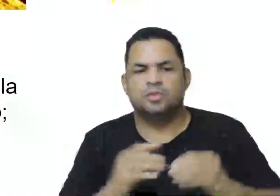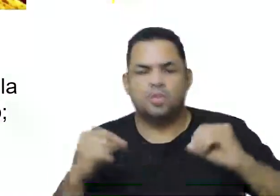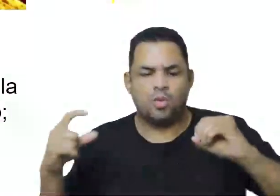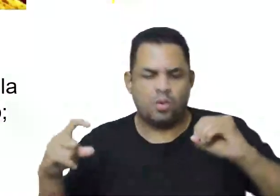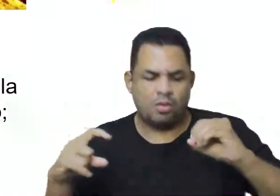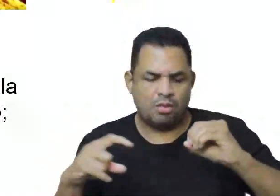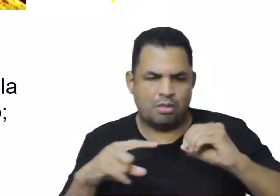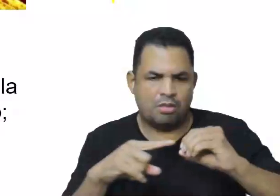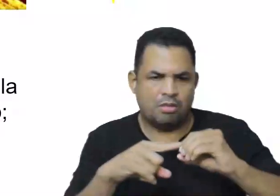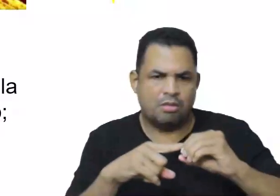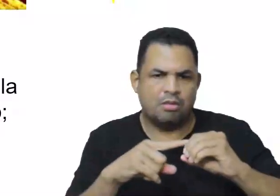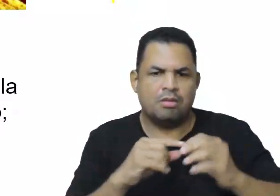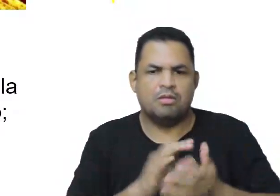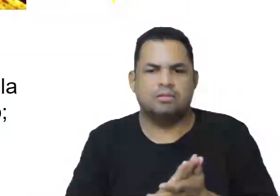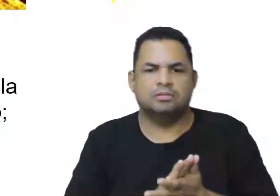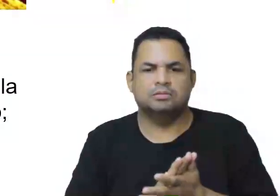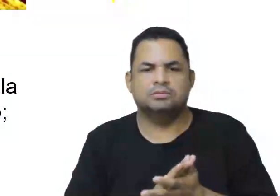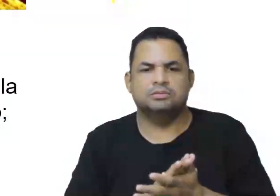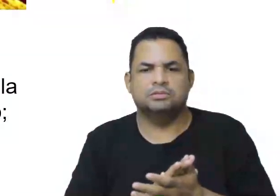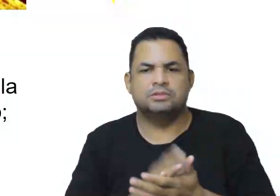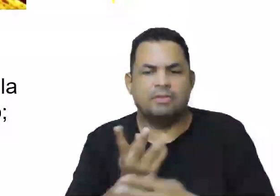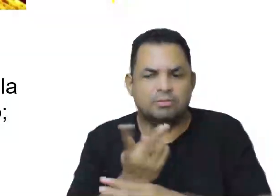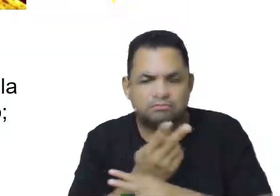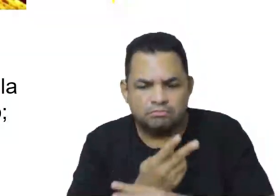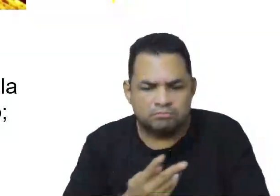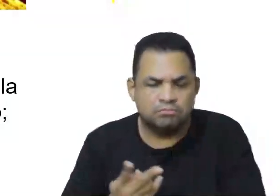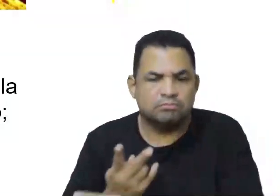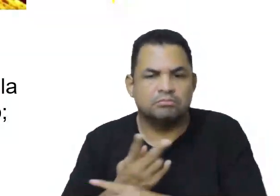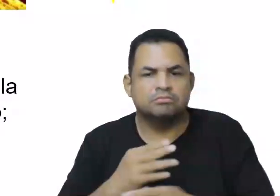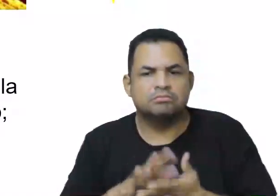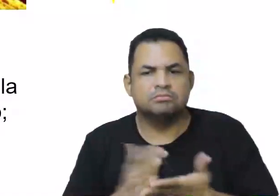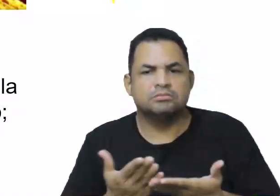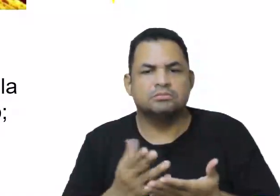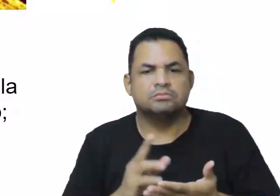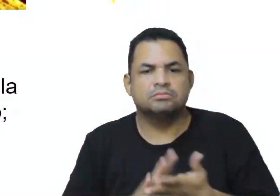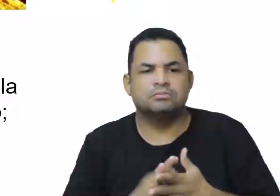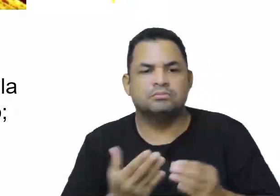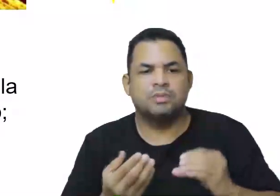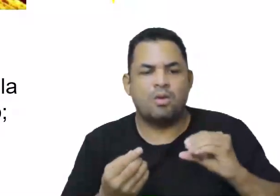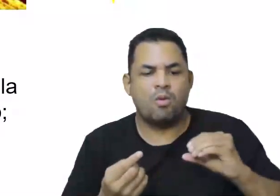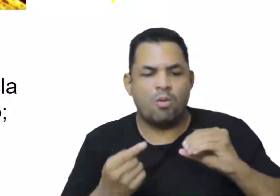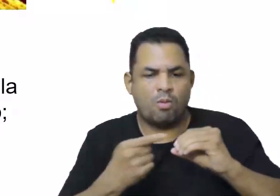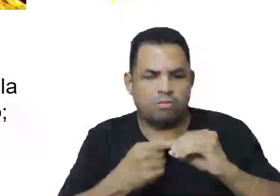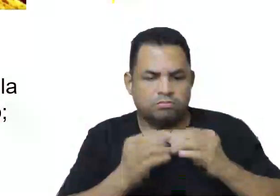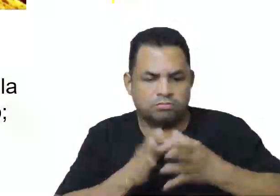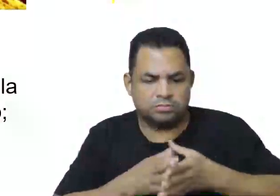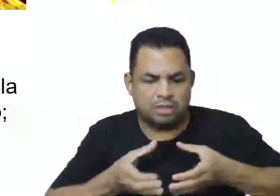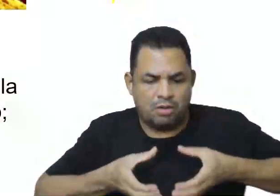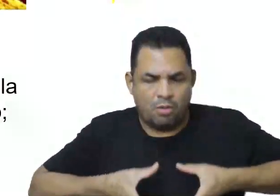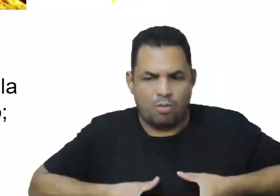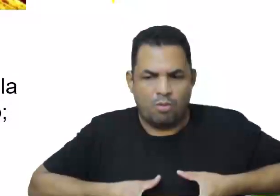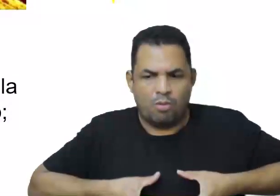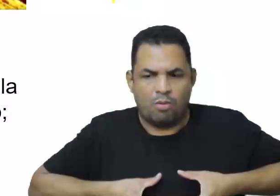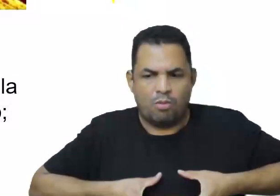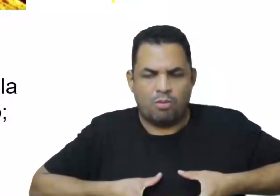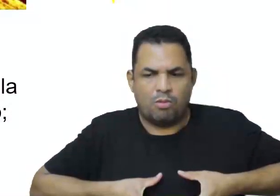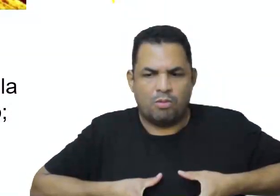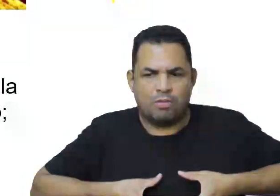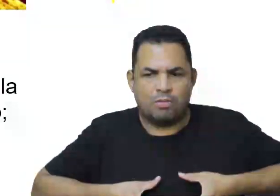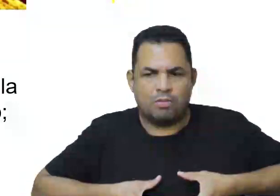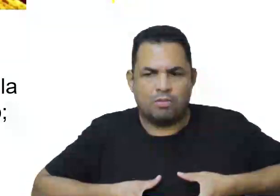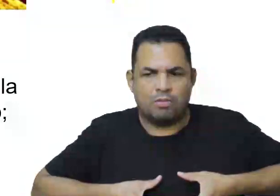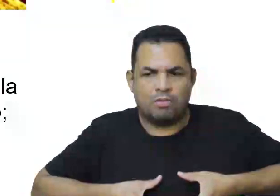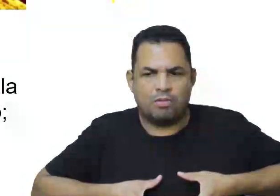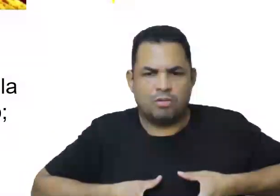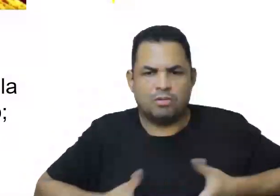óvulo no útero e ele vai procurando. Só que o óvulo está sempre lá perto do ovário, que ele saiu do ovário e como